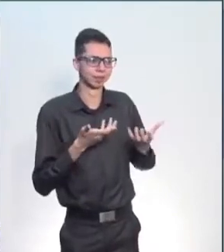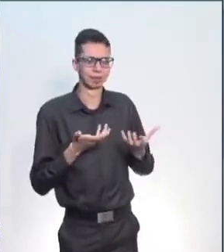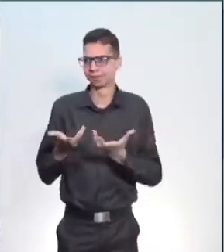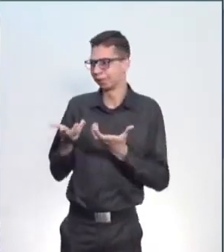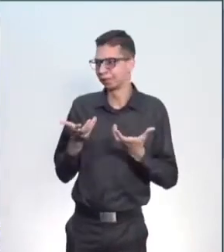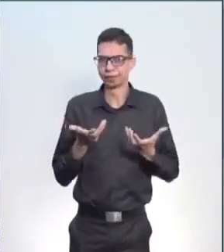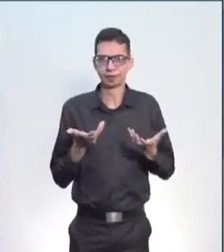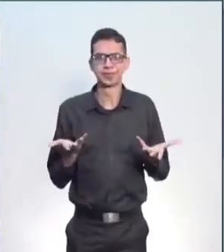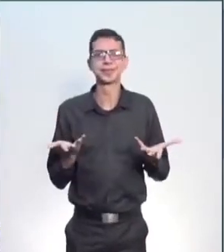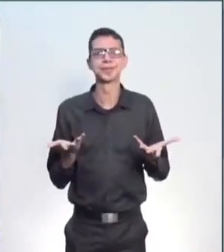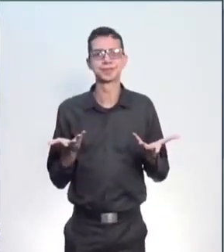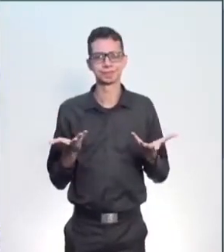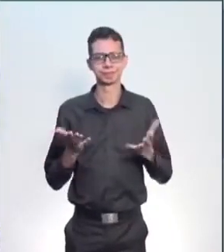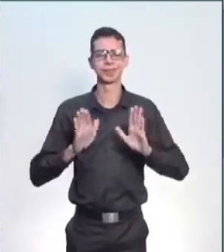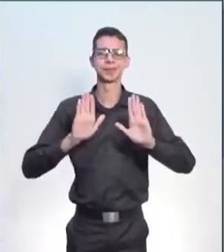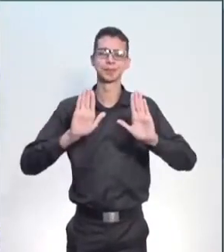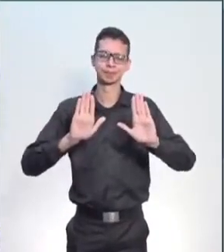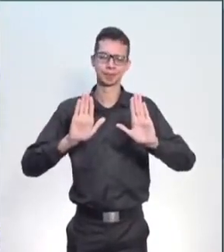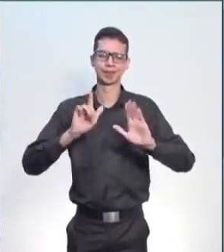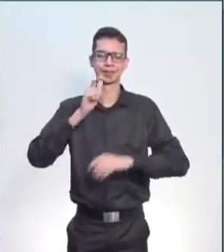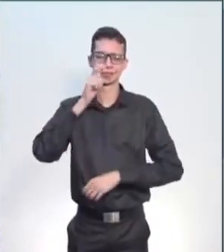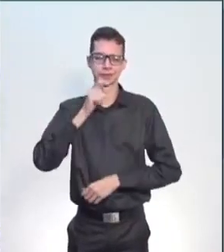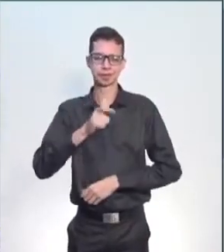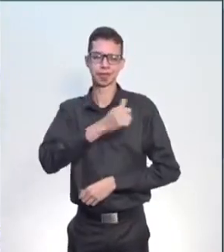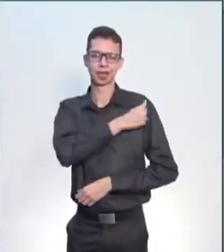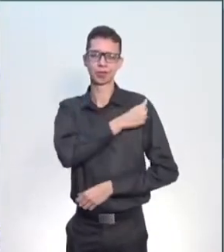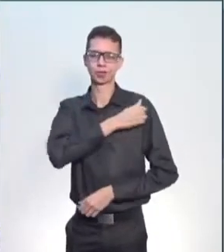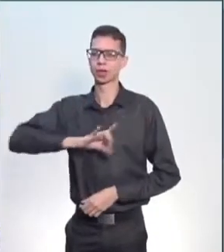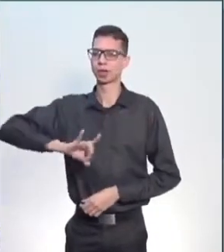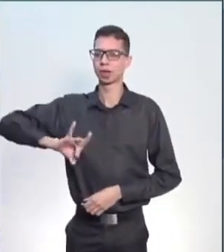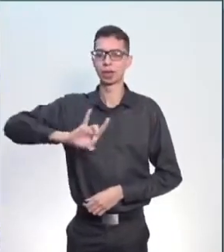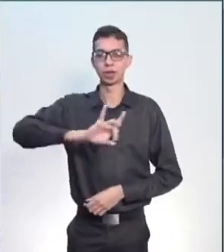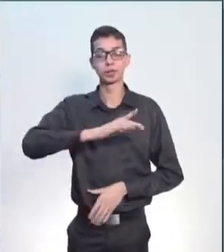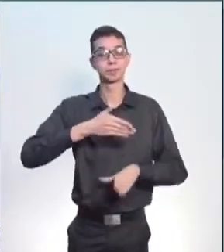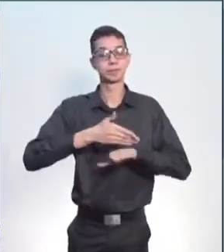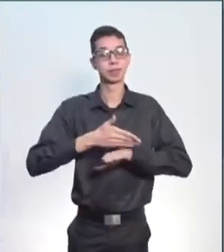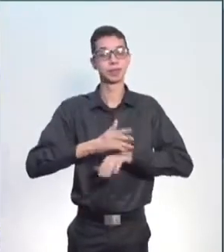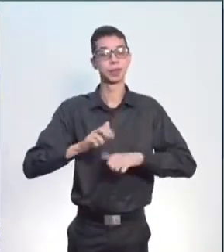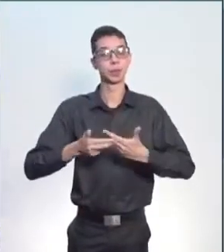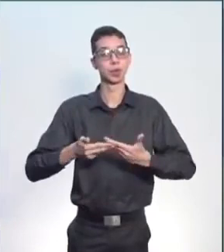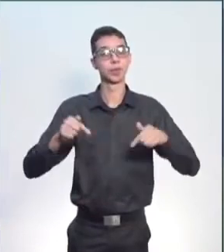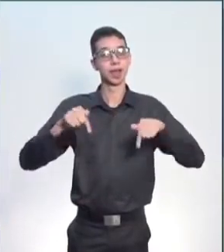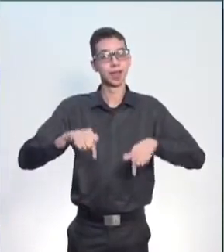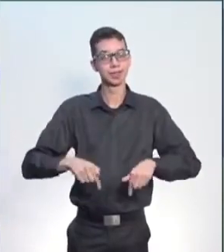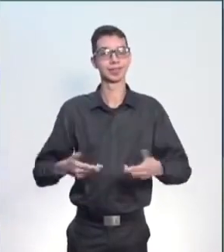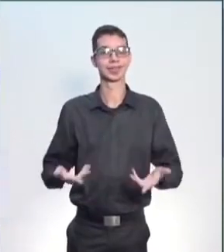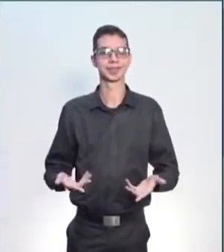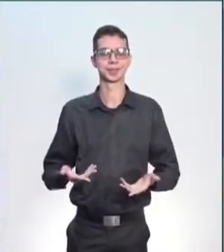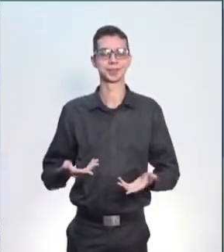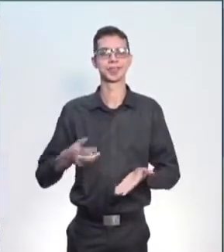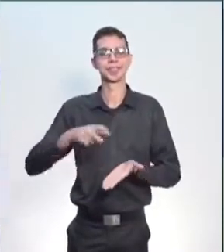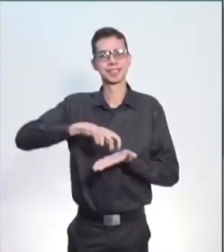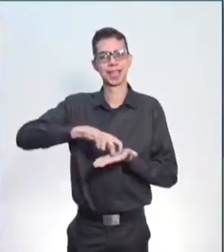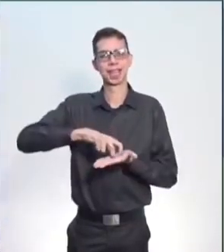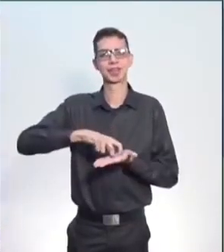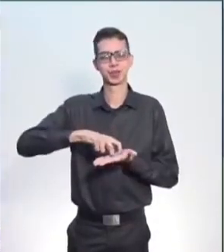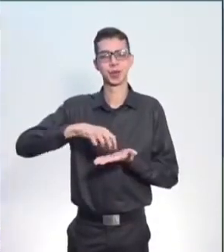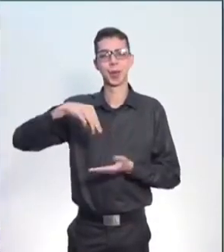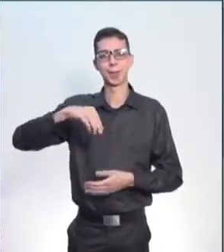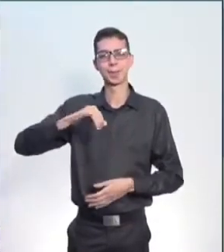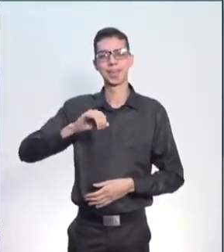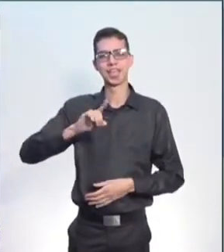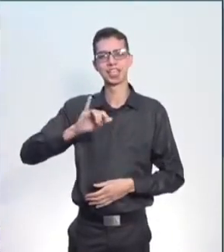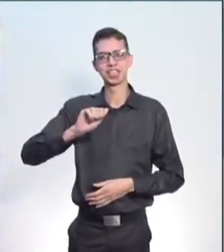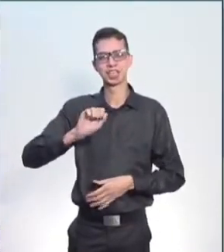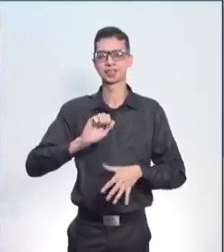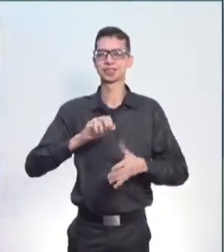interessante a gente ter uma aula que os alunos participem, é por isso que a gente está aqui no Centro de Mídias, é para que ninguém fique estudando sozinho, né? É lógico que vai ter uns momentos que